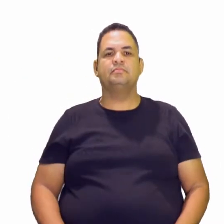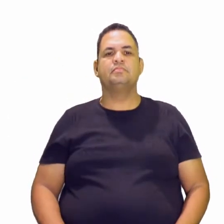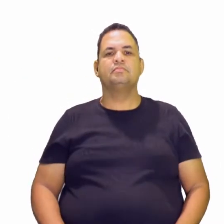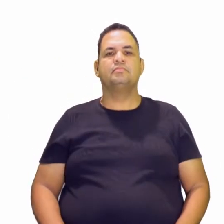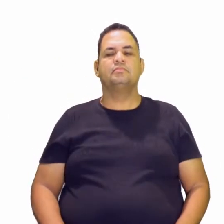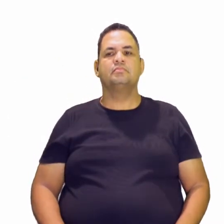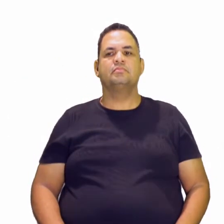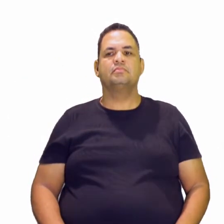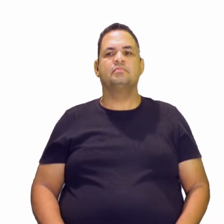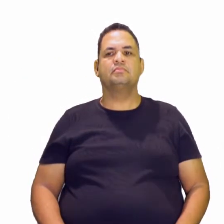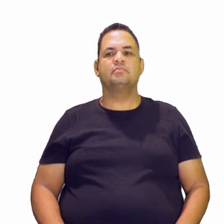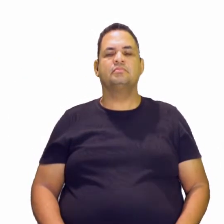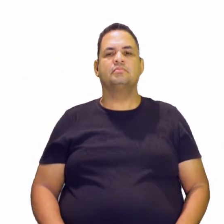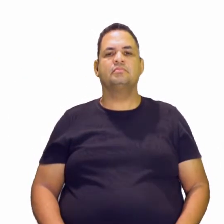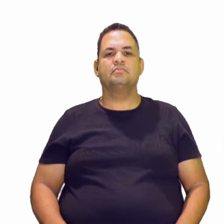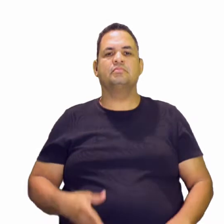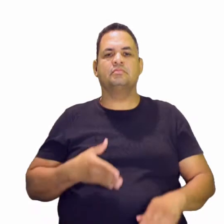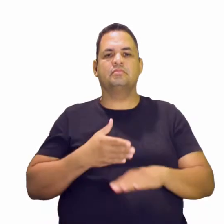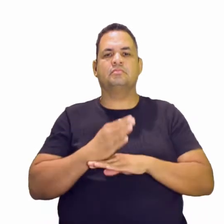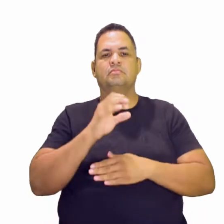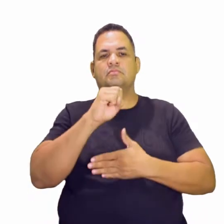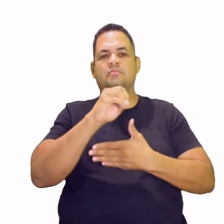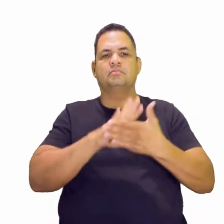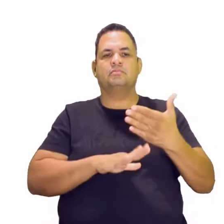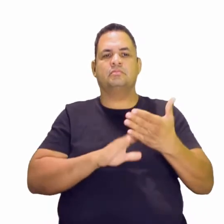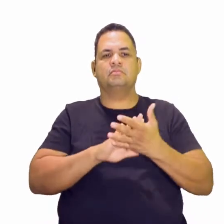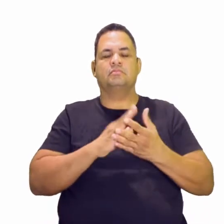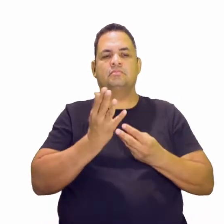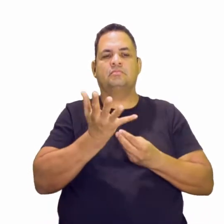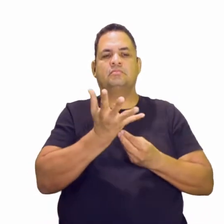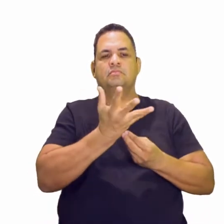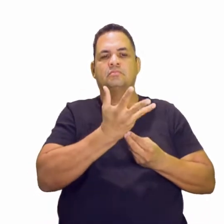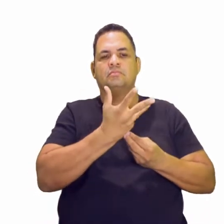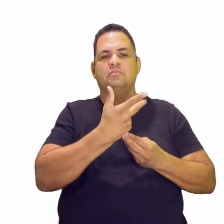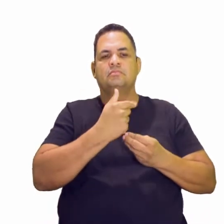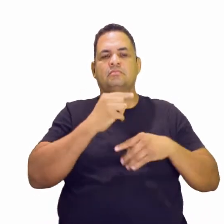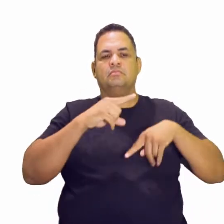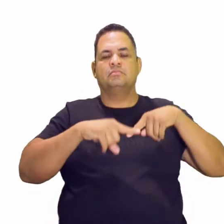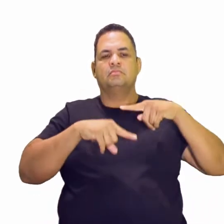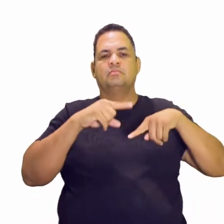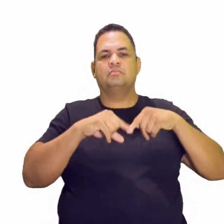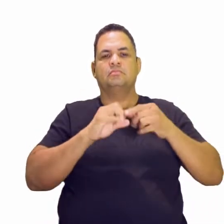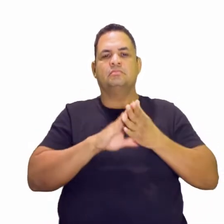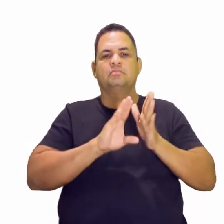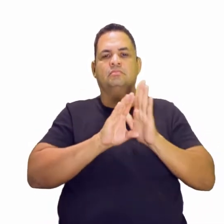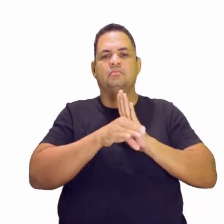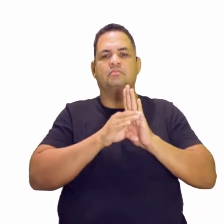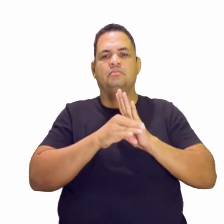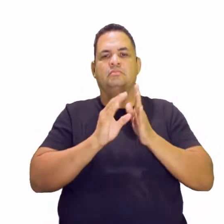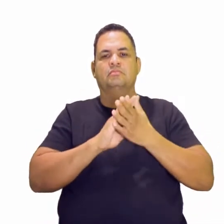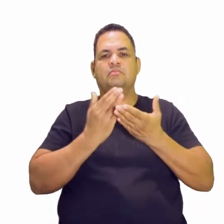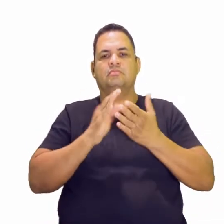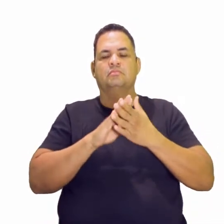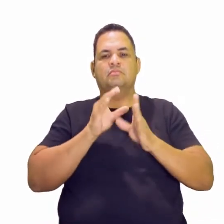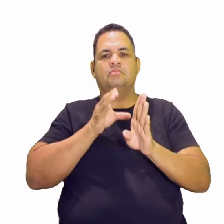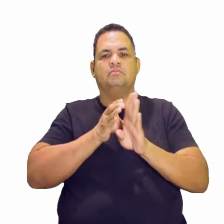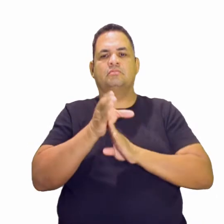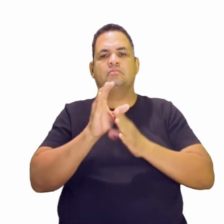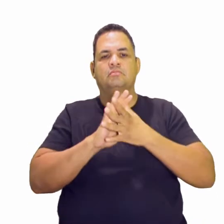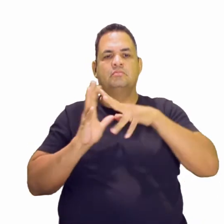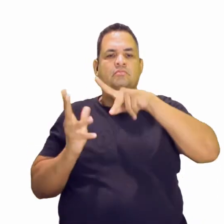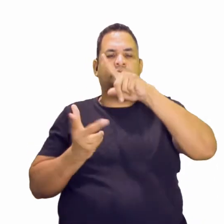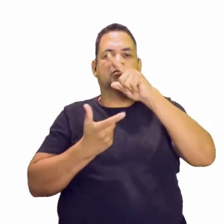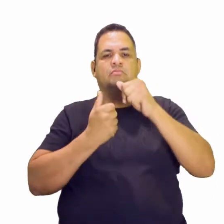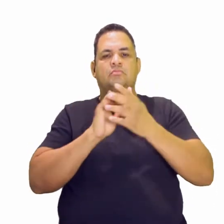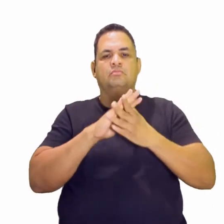Então, vamos direto para a questão. Artesanato é definido pelo Conselho Mundial do Artesanato como?